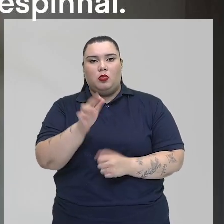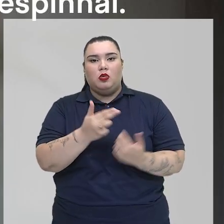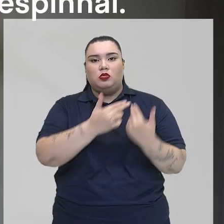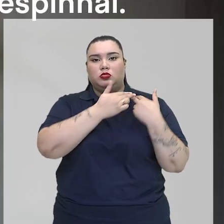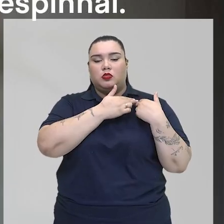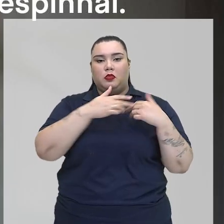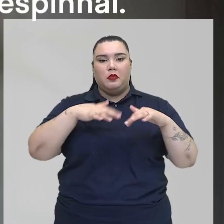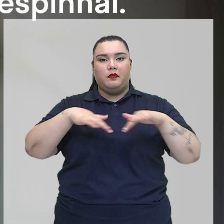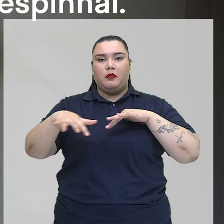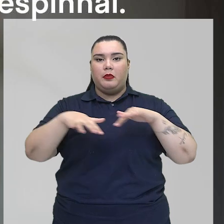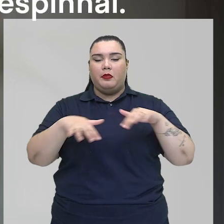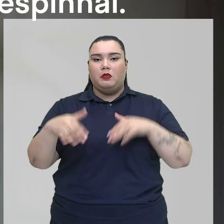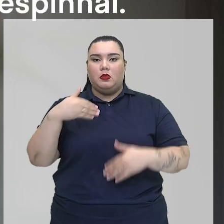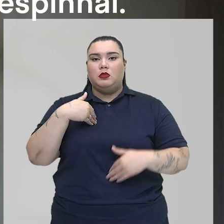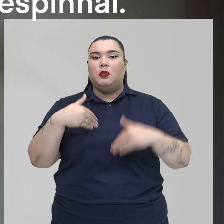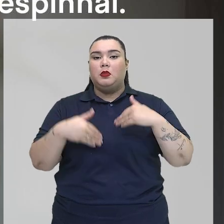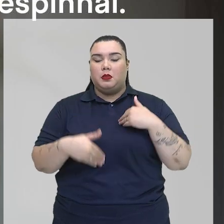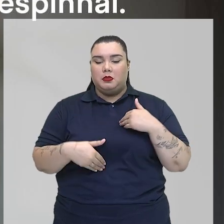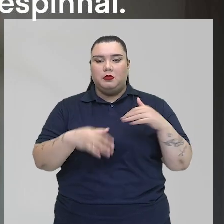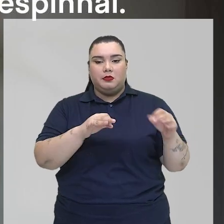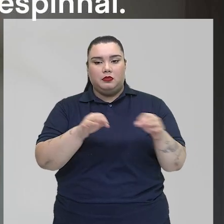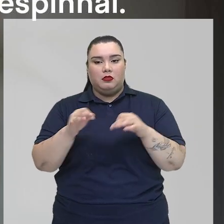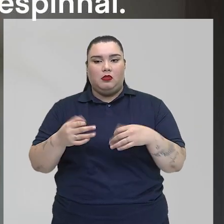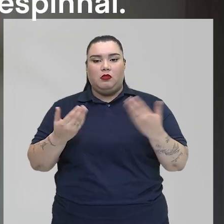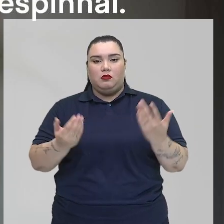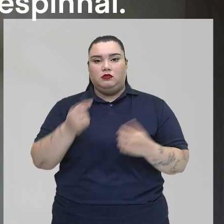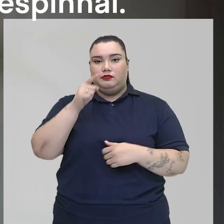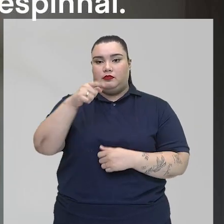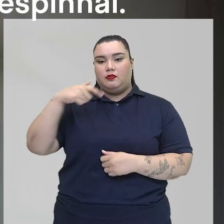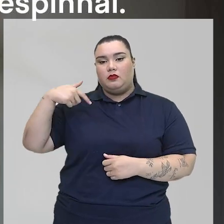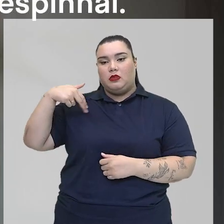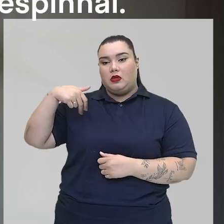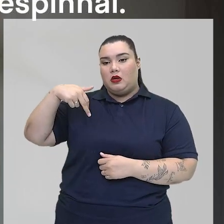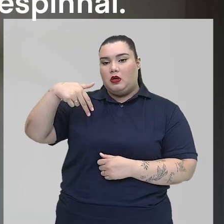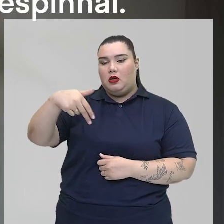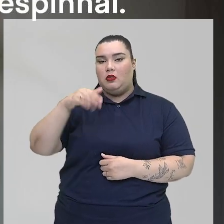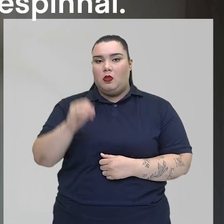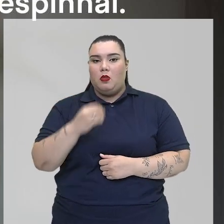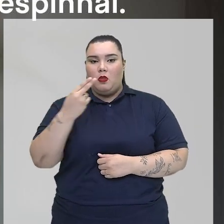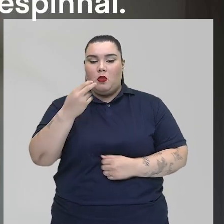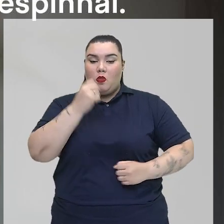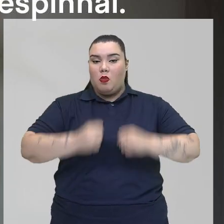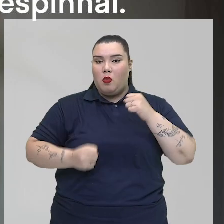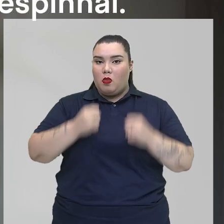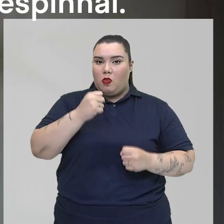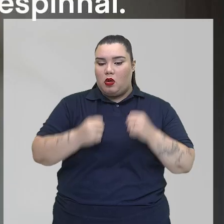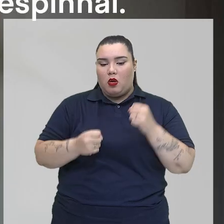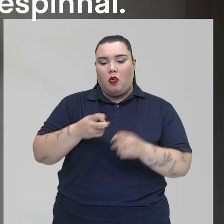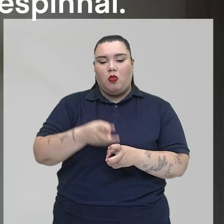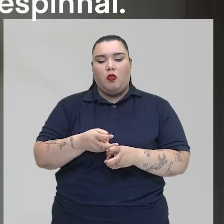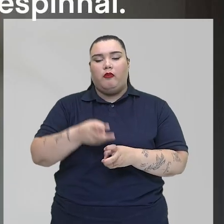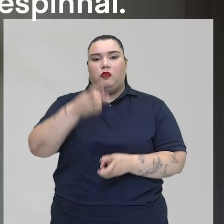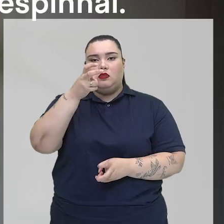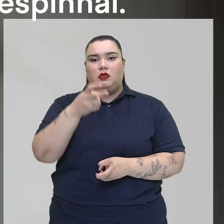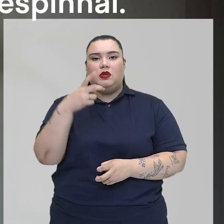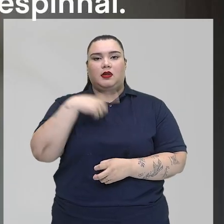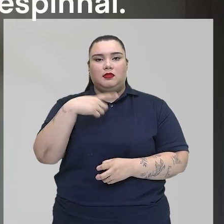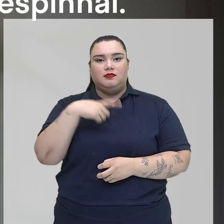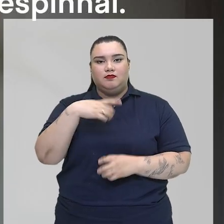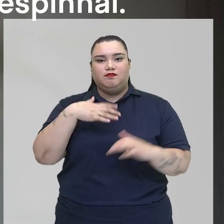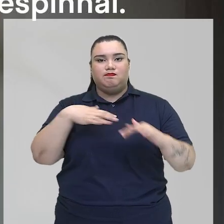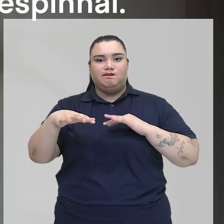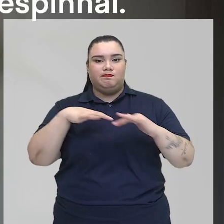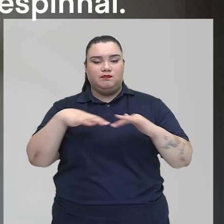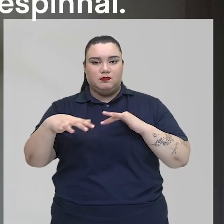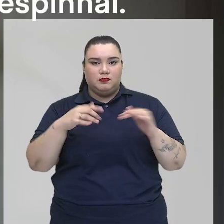responsável pelo nosso movimento. Então, quando você anda, quando você corre, a sua coluna ela vai estar trabalhando aí para